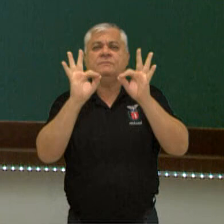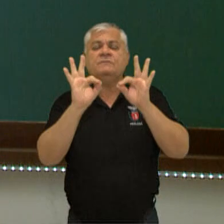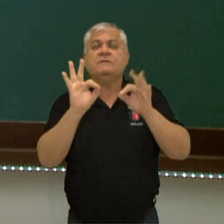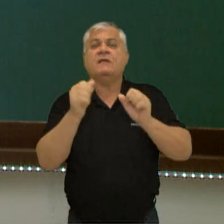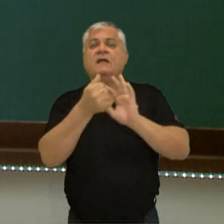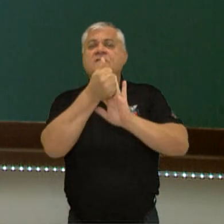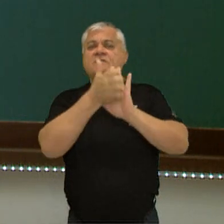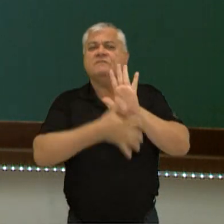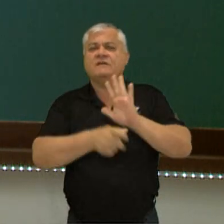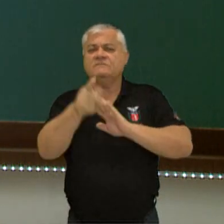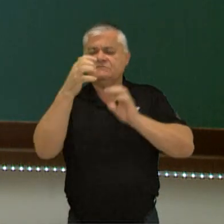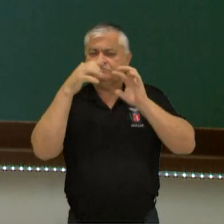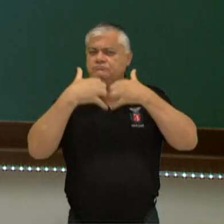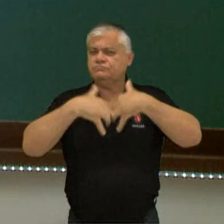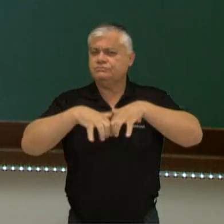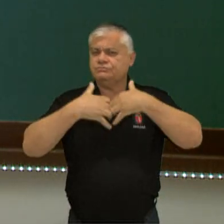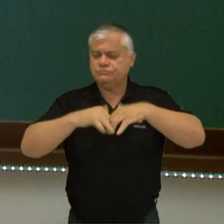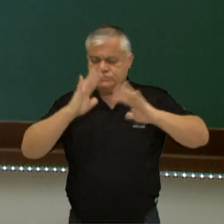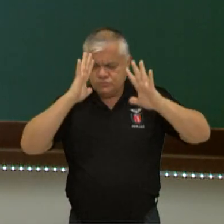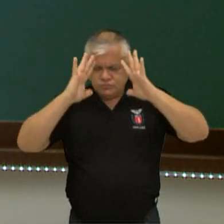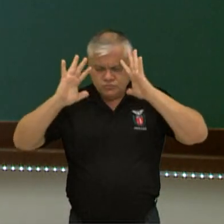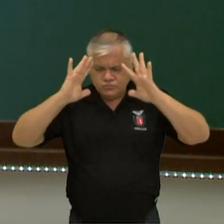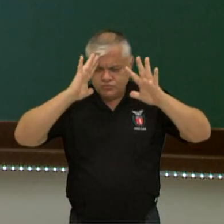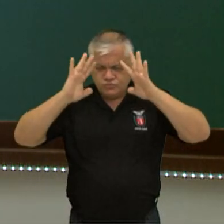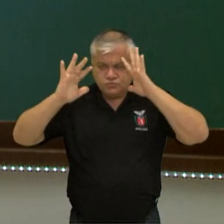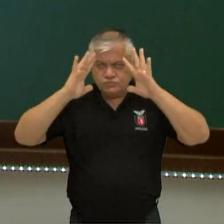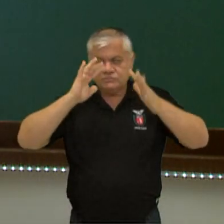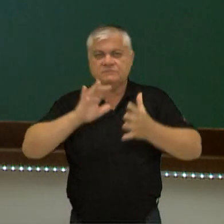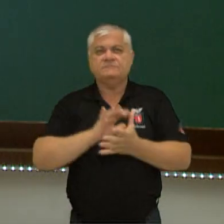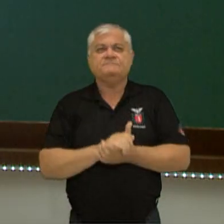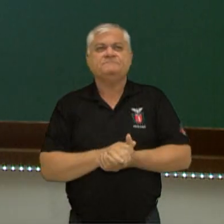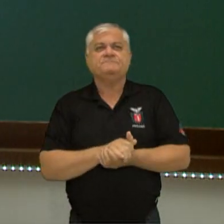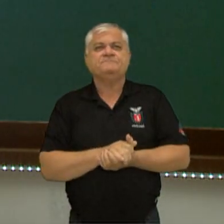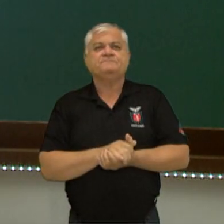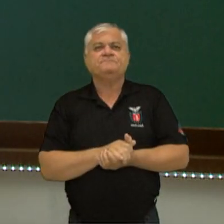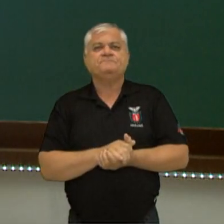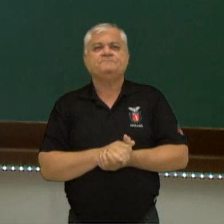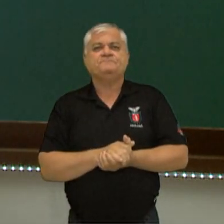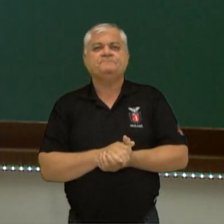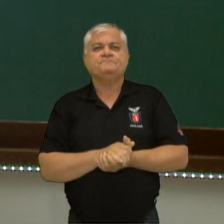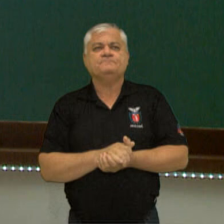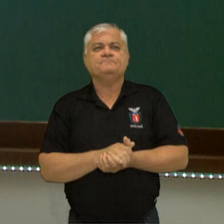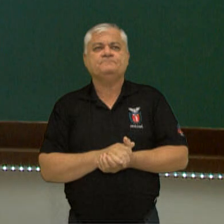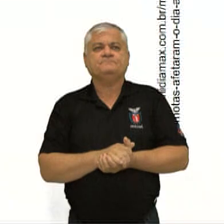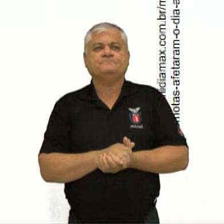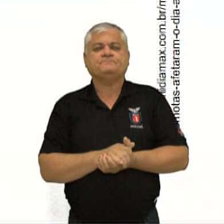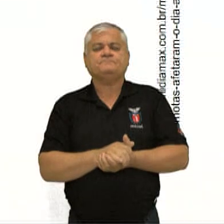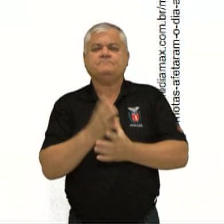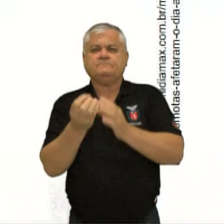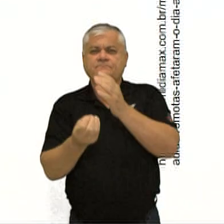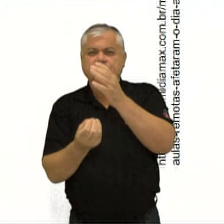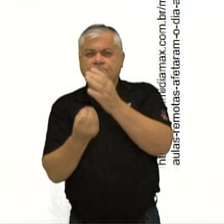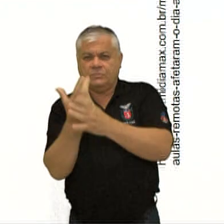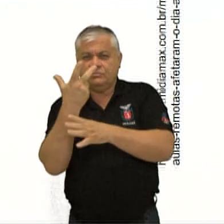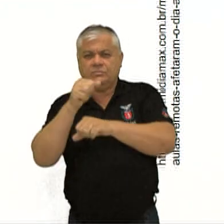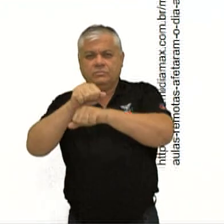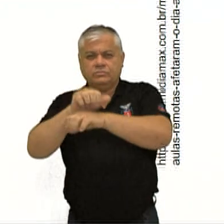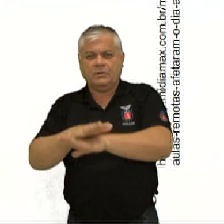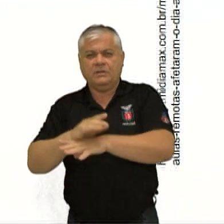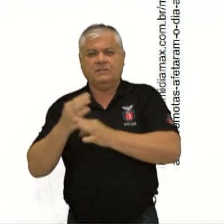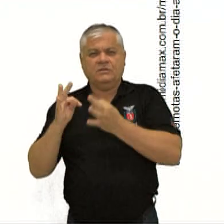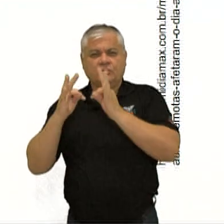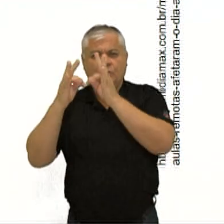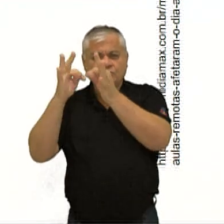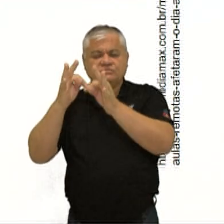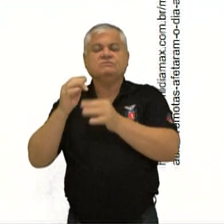vocês refletirem, pensarem e colocarem seus neurônios para funcionar. Bem, o surgimento das mídias e tecnologias de